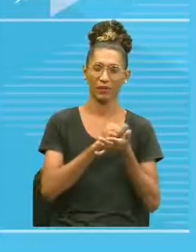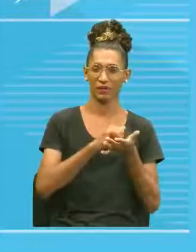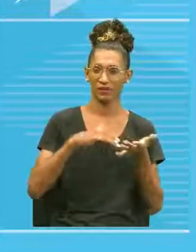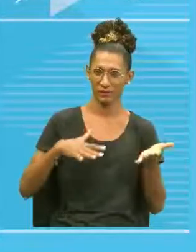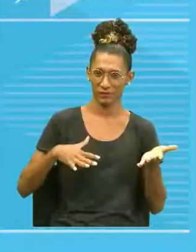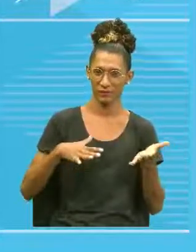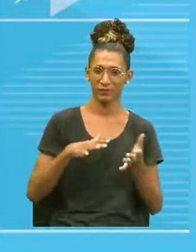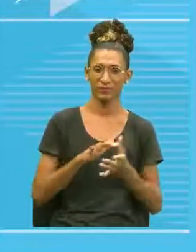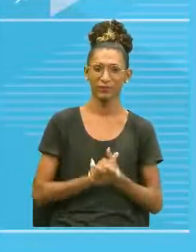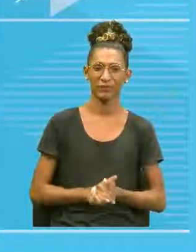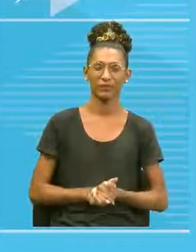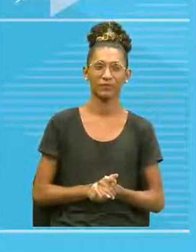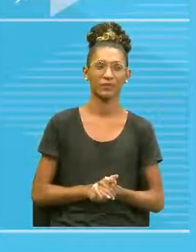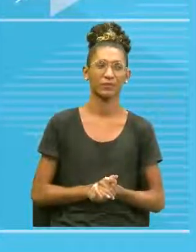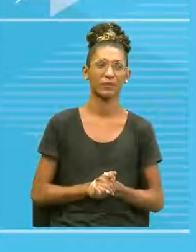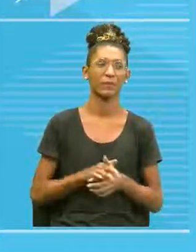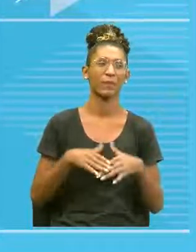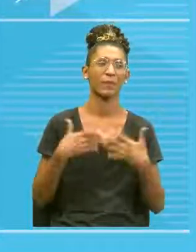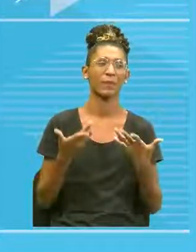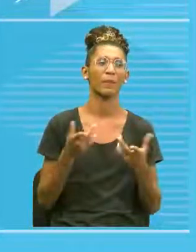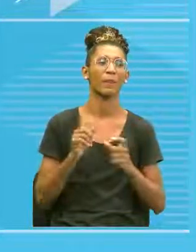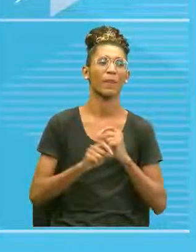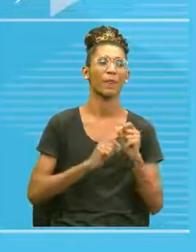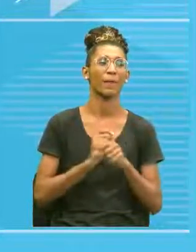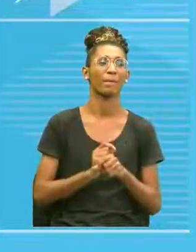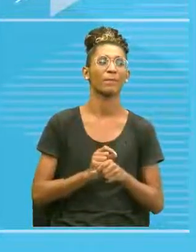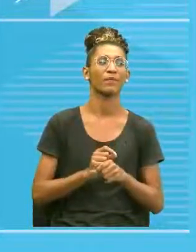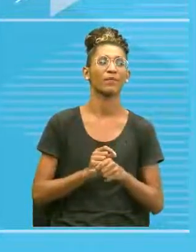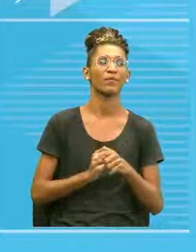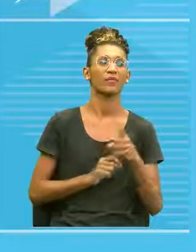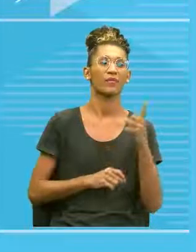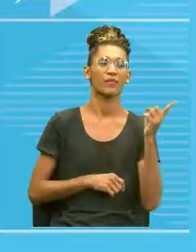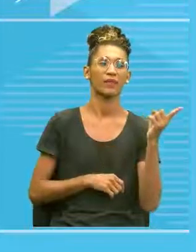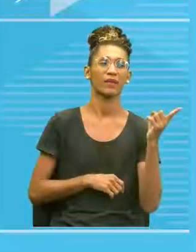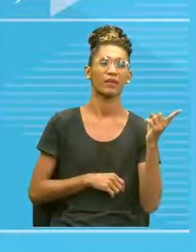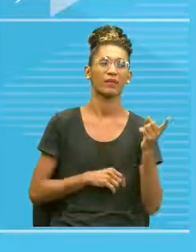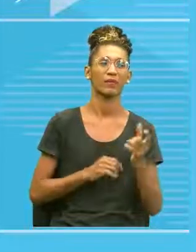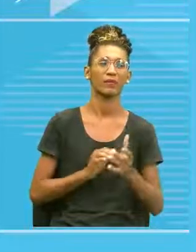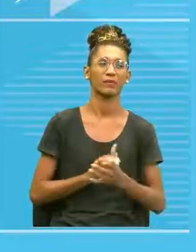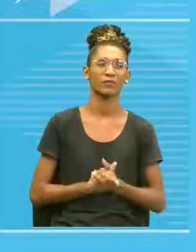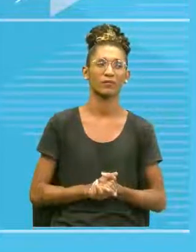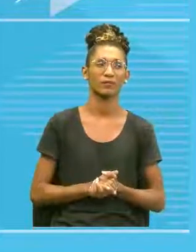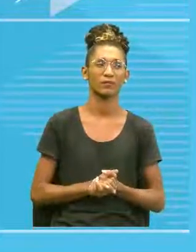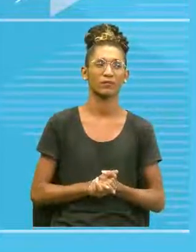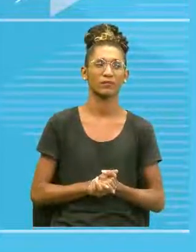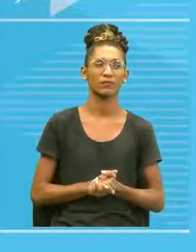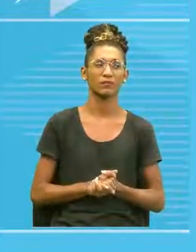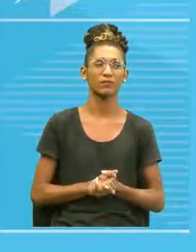me ajudar nos exercícios então o juiz havia E aí